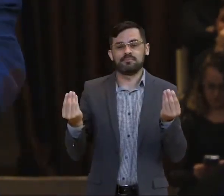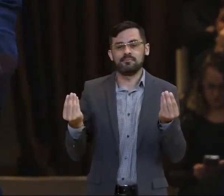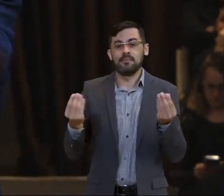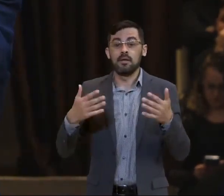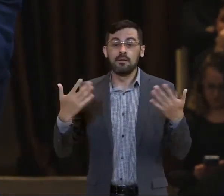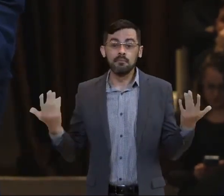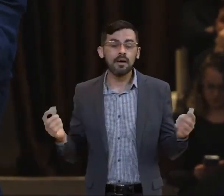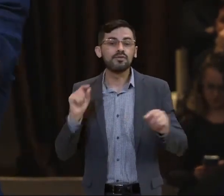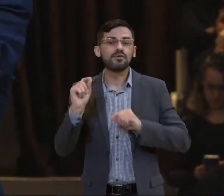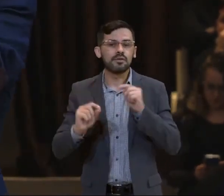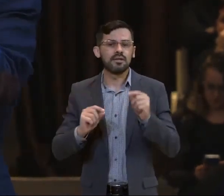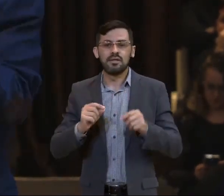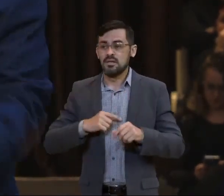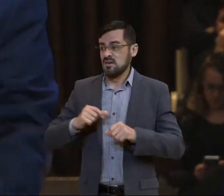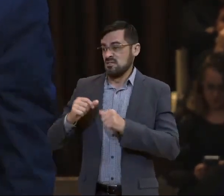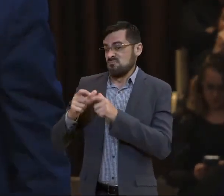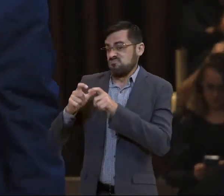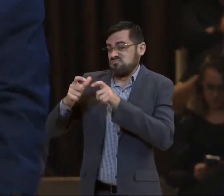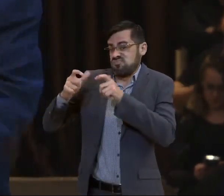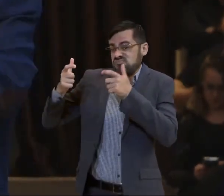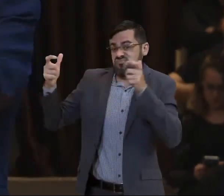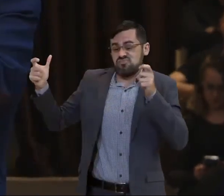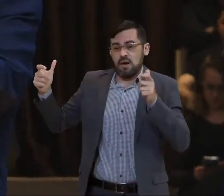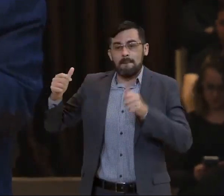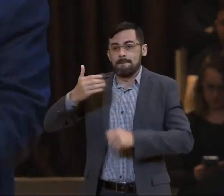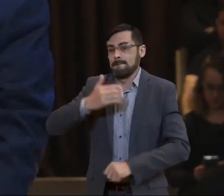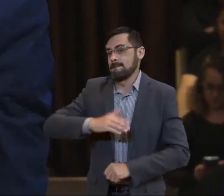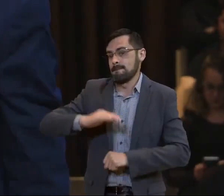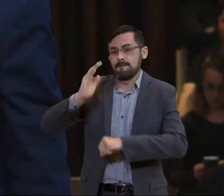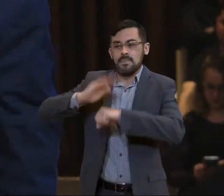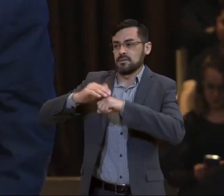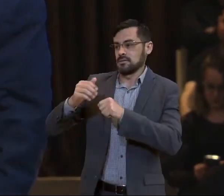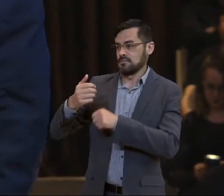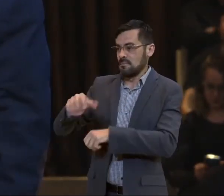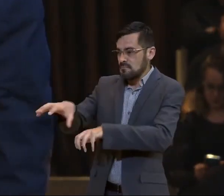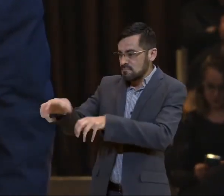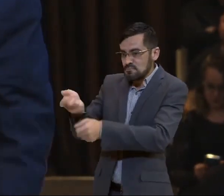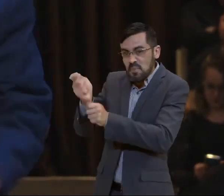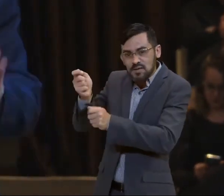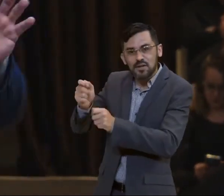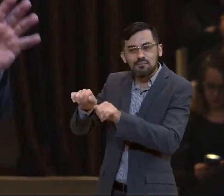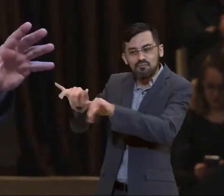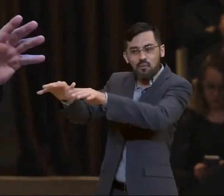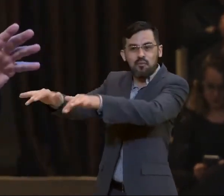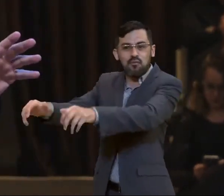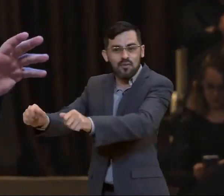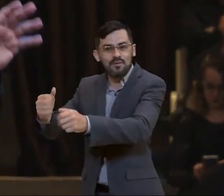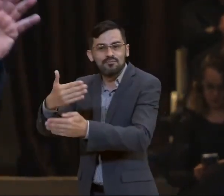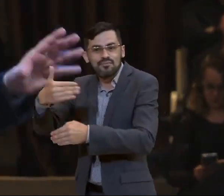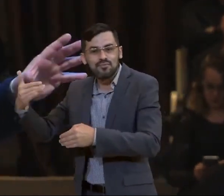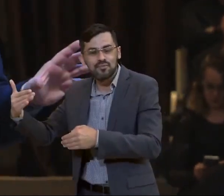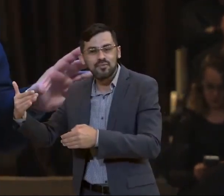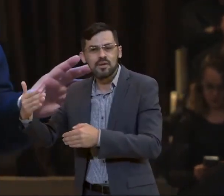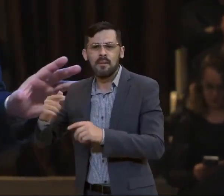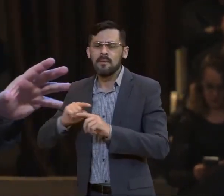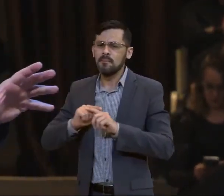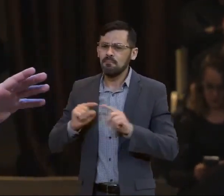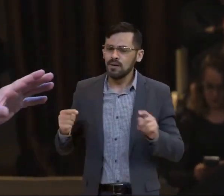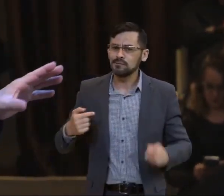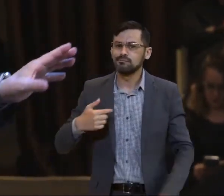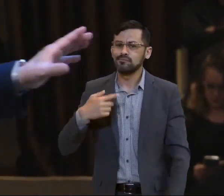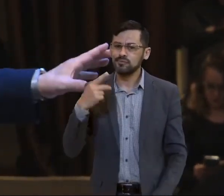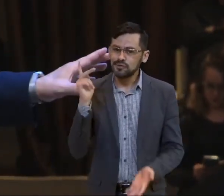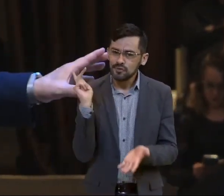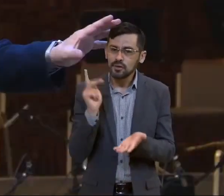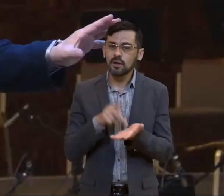E eles fazem a maior pesca, talvez a maior da vida deles. É tão impressionante que